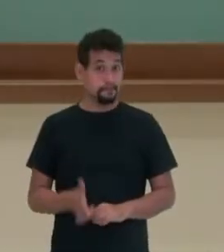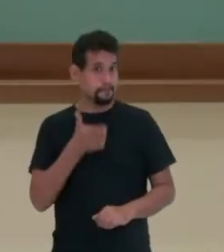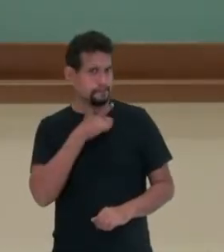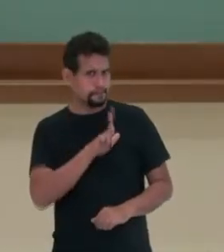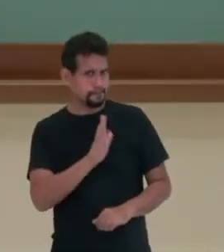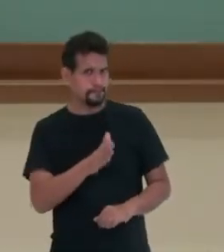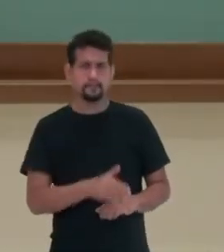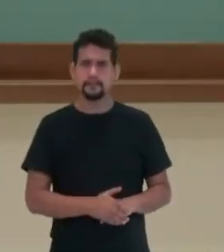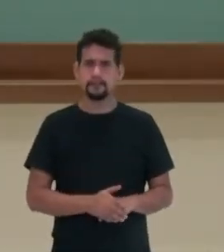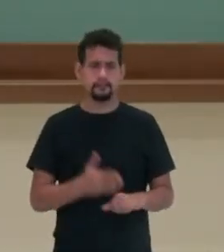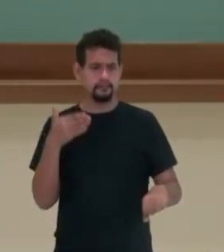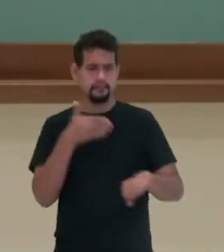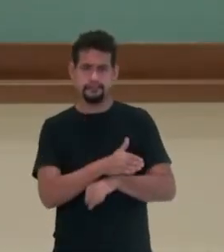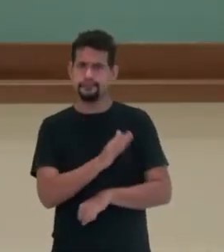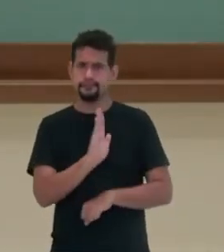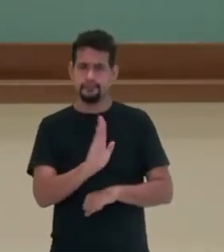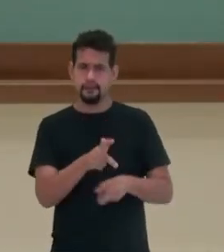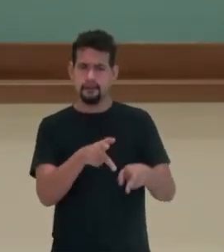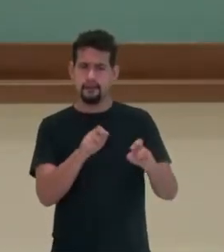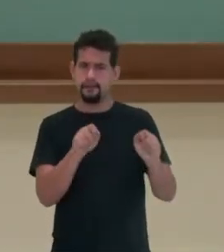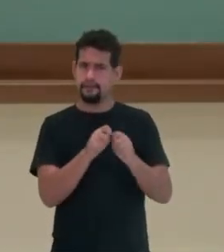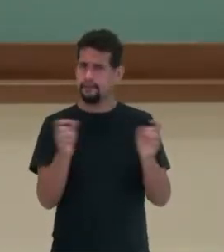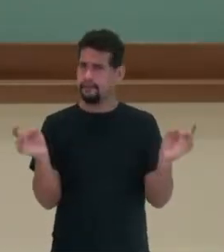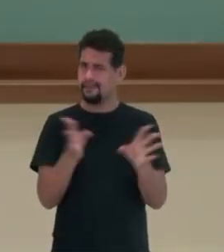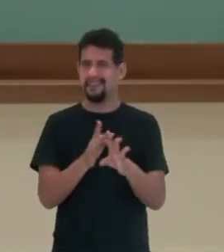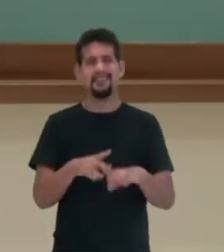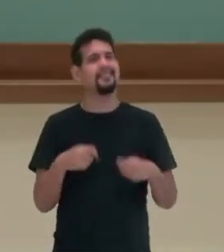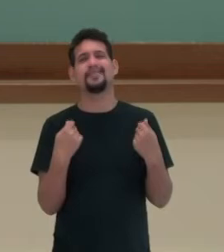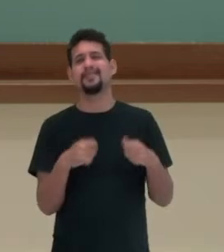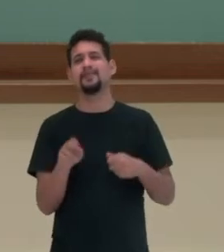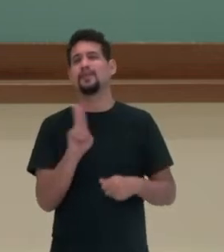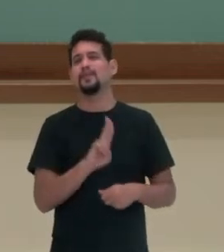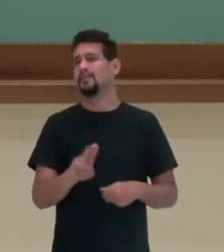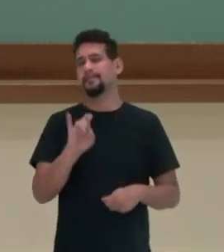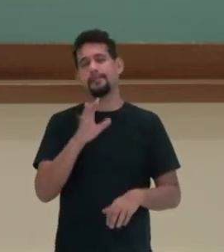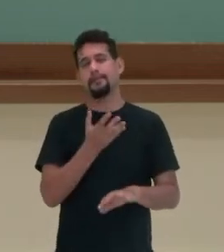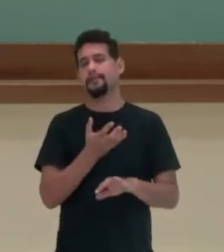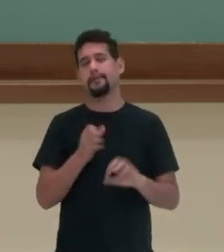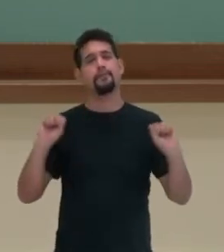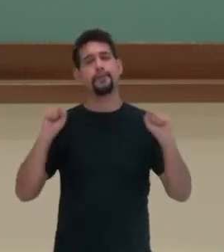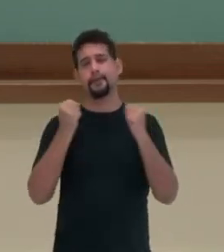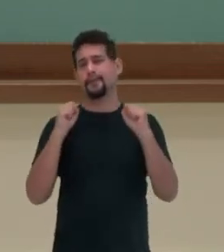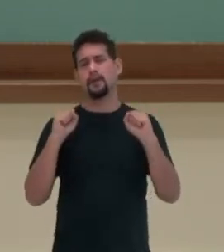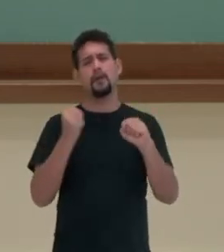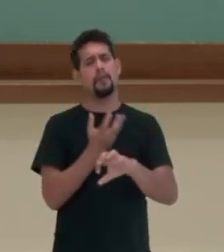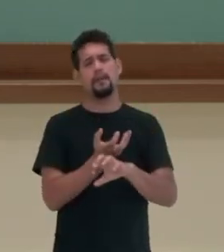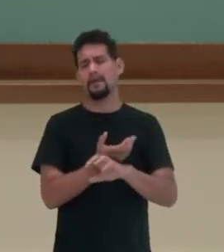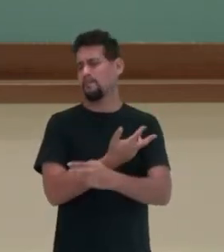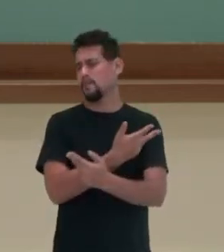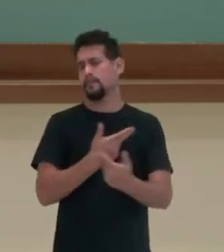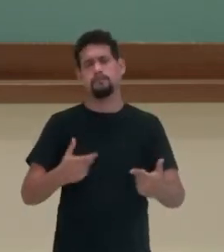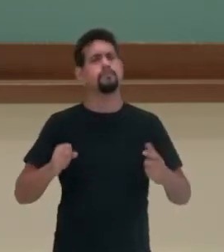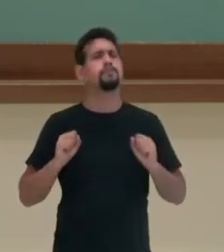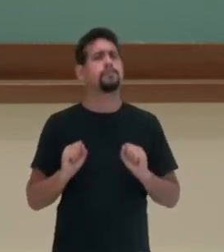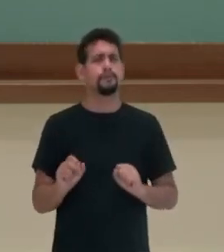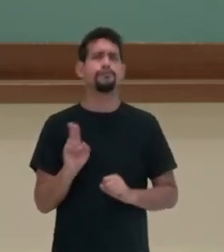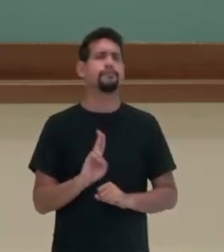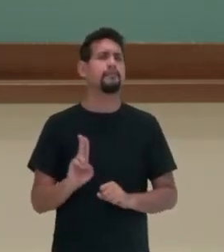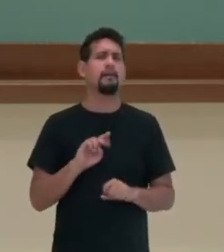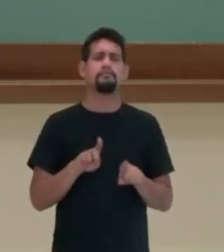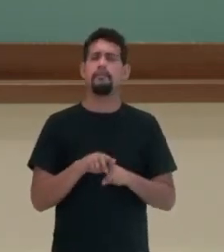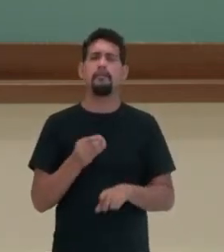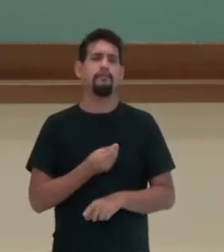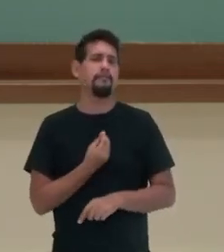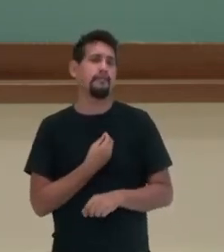Conseguiram? Entraram lá, conseguiram realizar? E não precisa usar só para a disciplina de educação física, pode usar em várias disciplinas, né, na